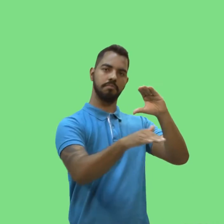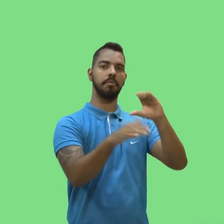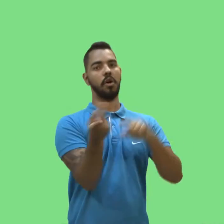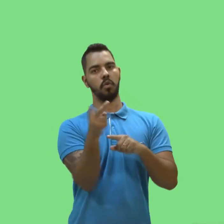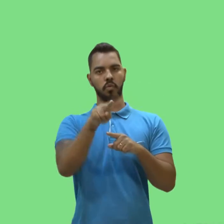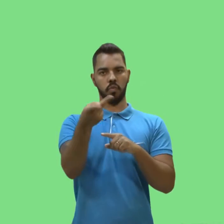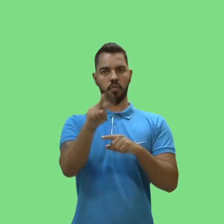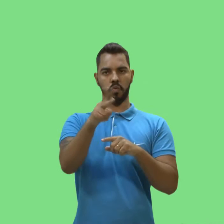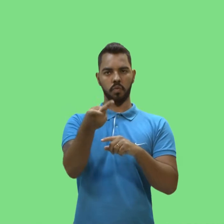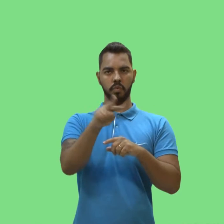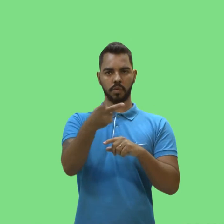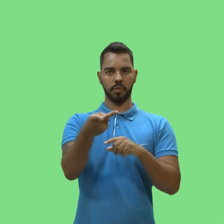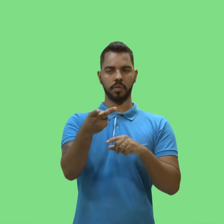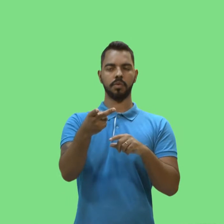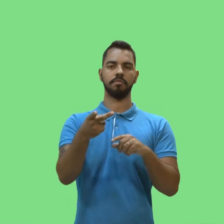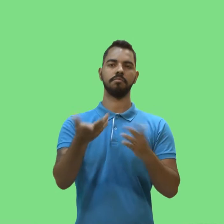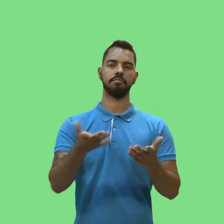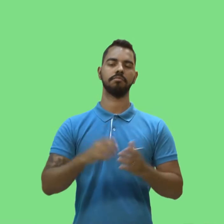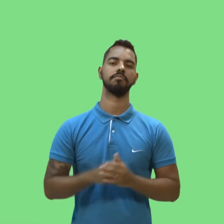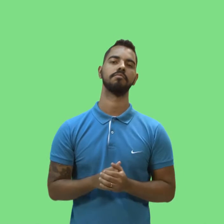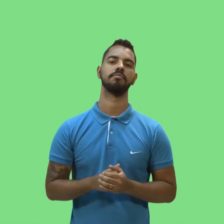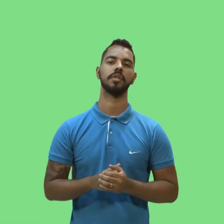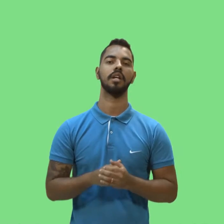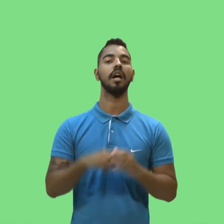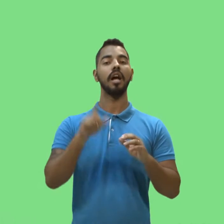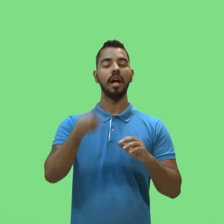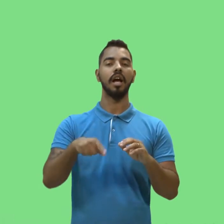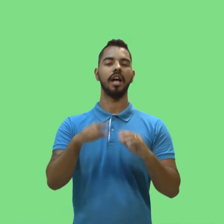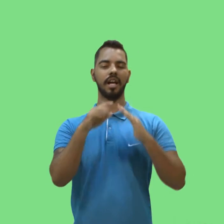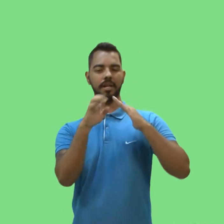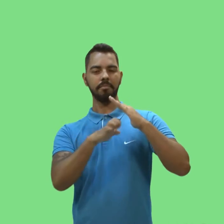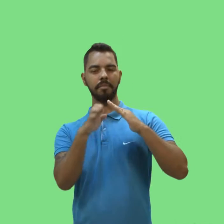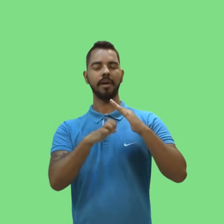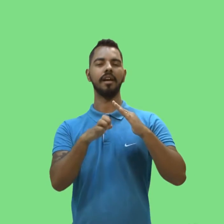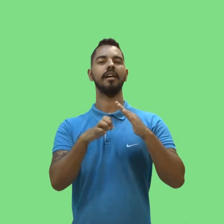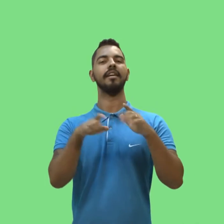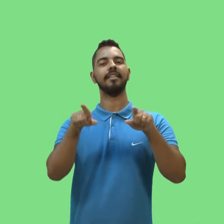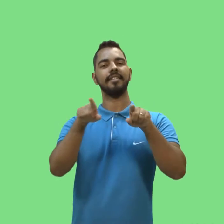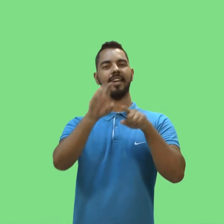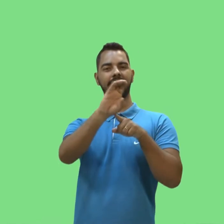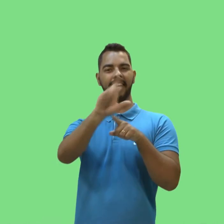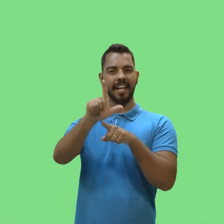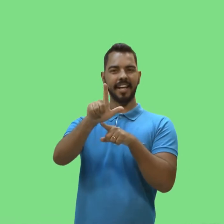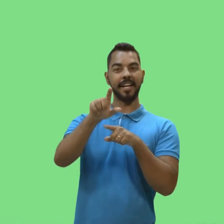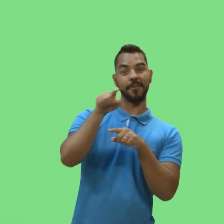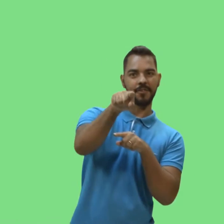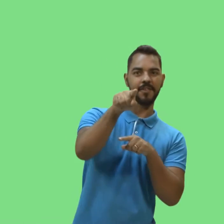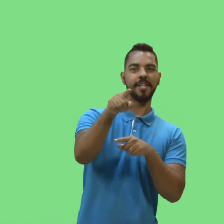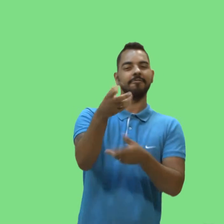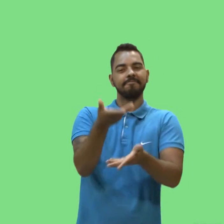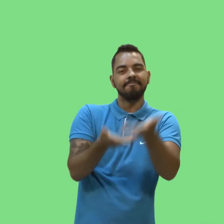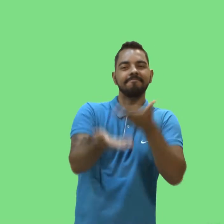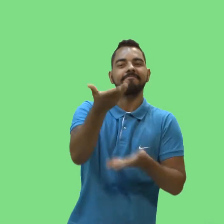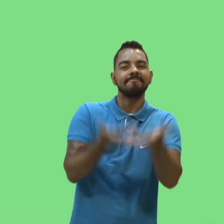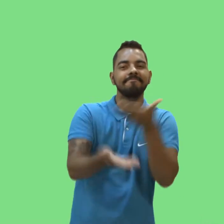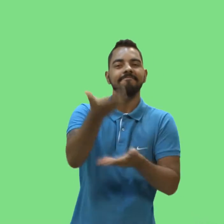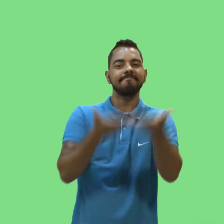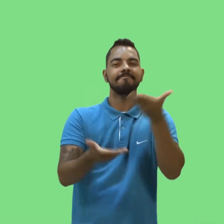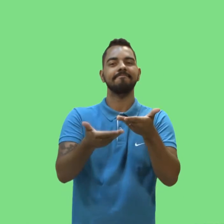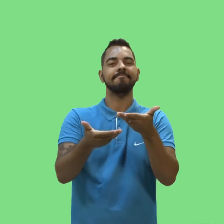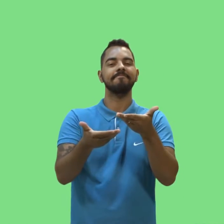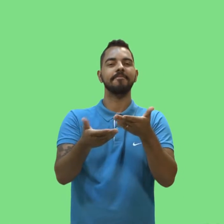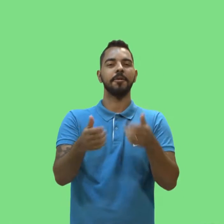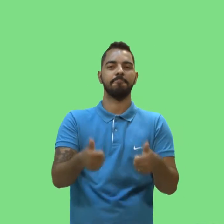à publicidade, a mala direta deve apresentar linguagem simples, clara e objetiva, pois se destina a